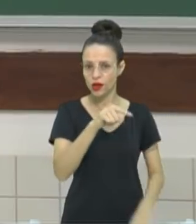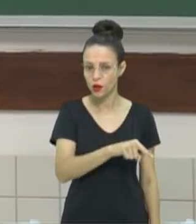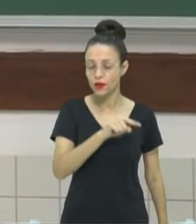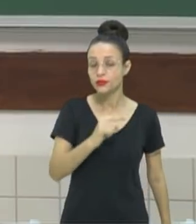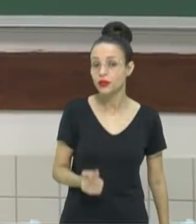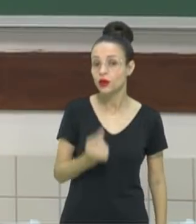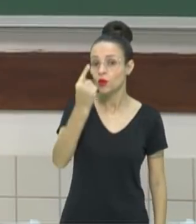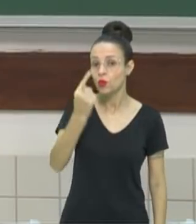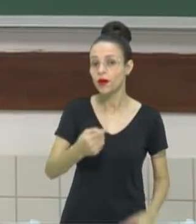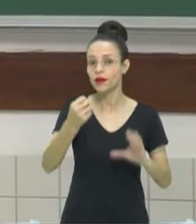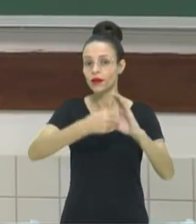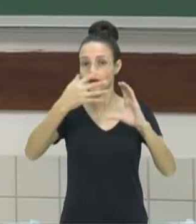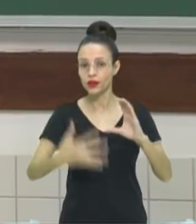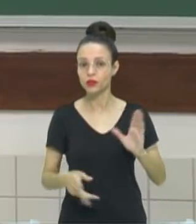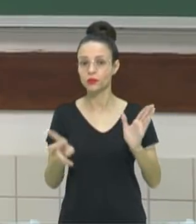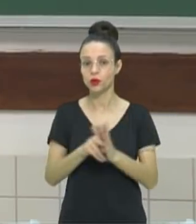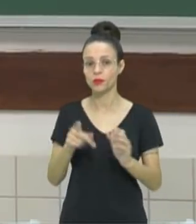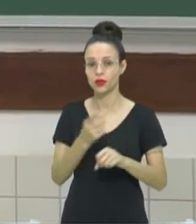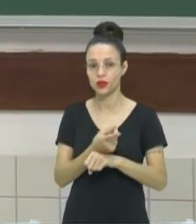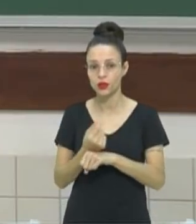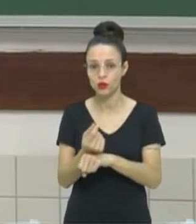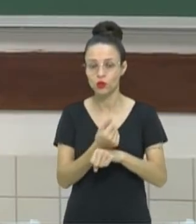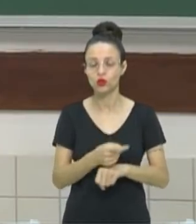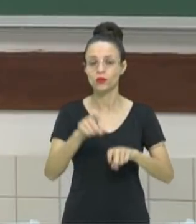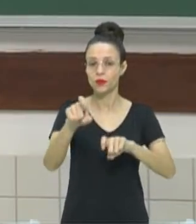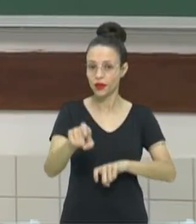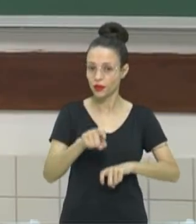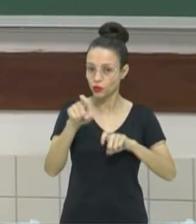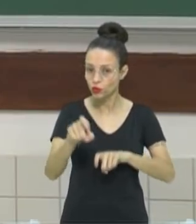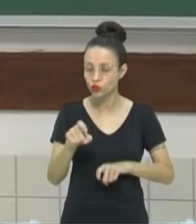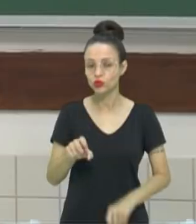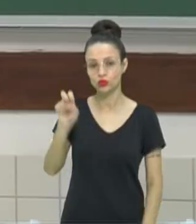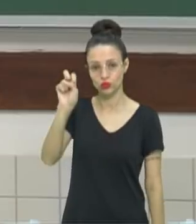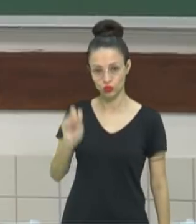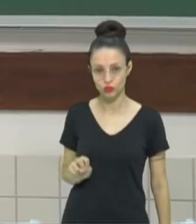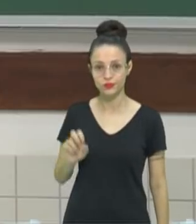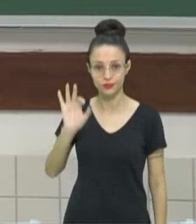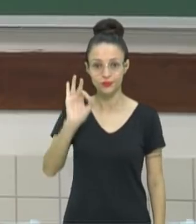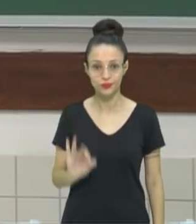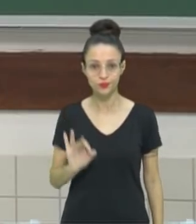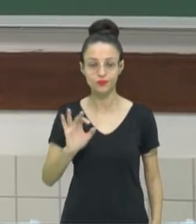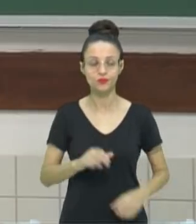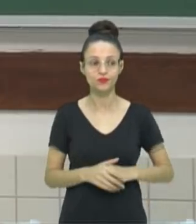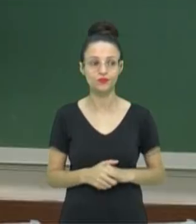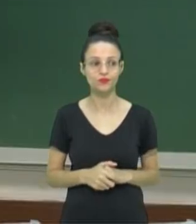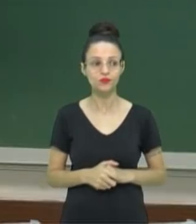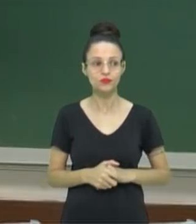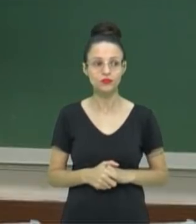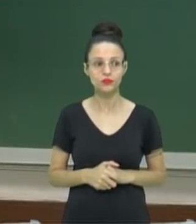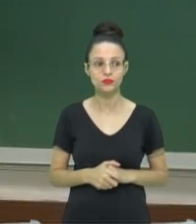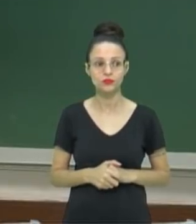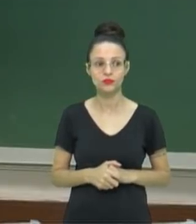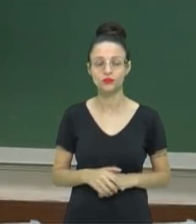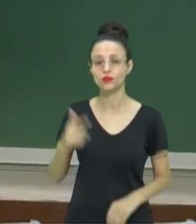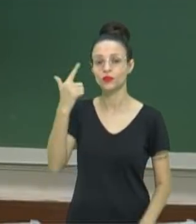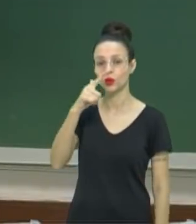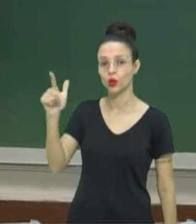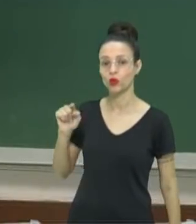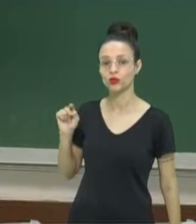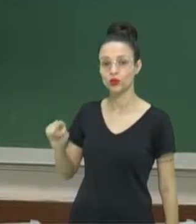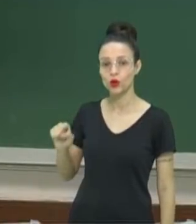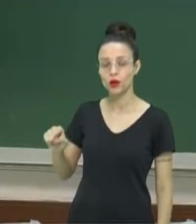é um dos aspectos da economia ali, da agricultura da região sul, certo? E aí, o outro